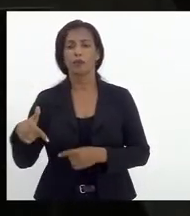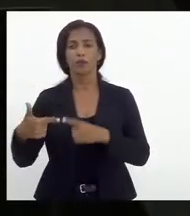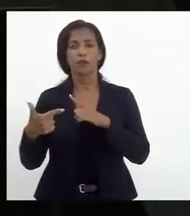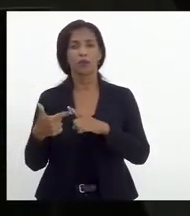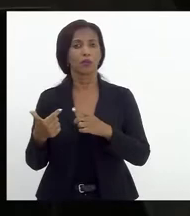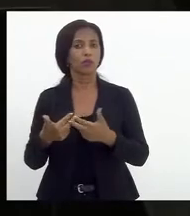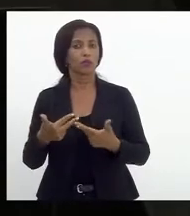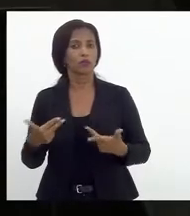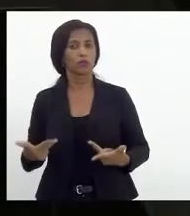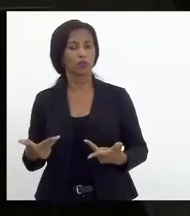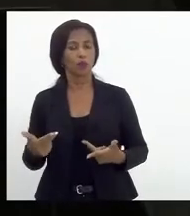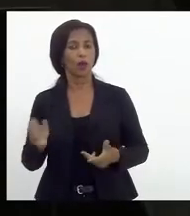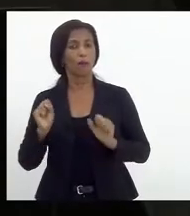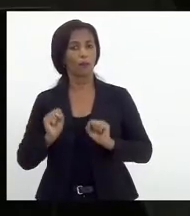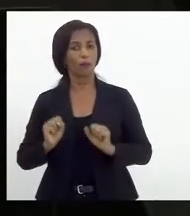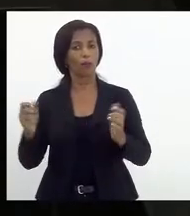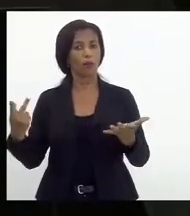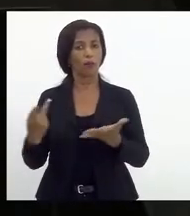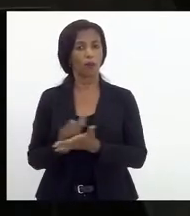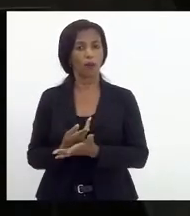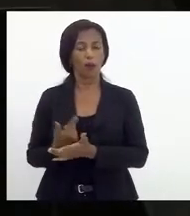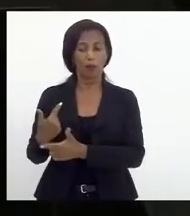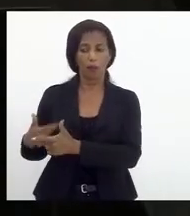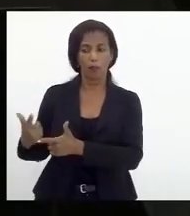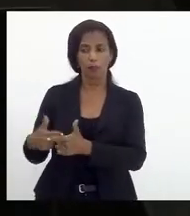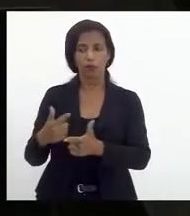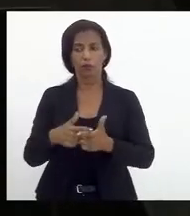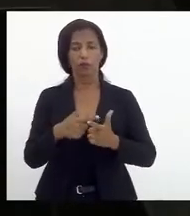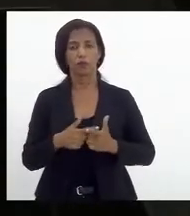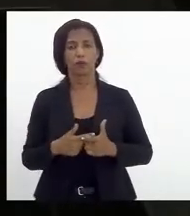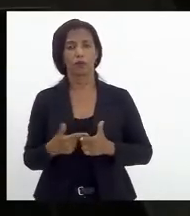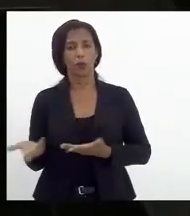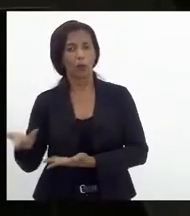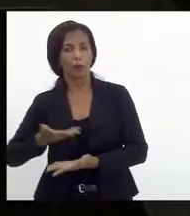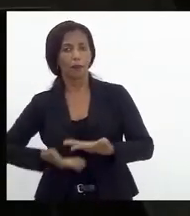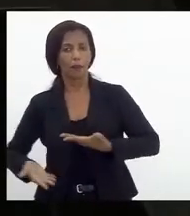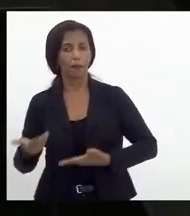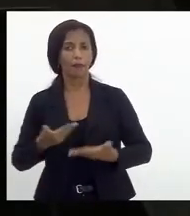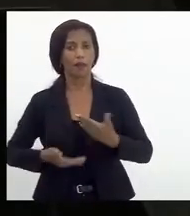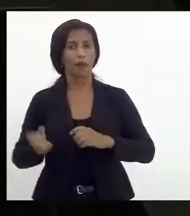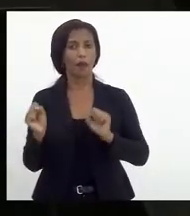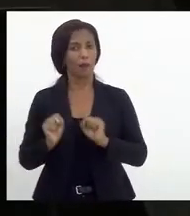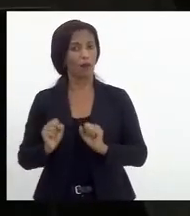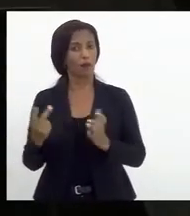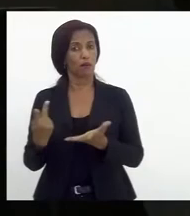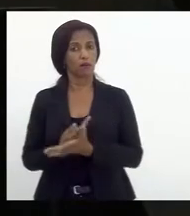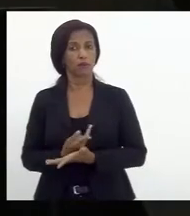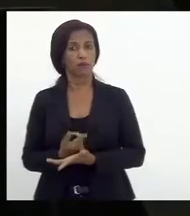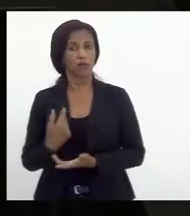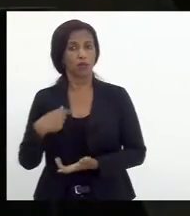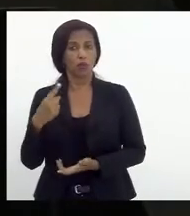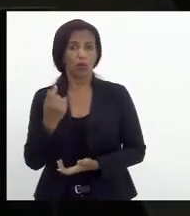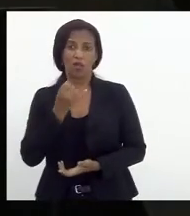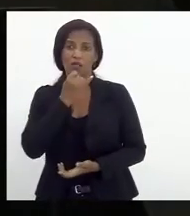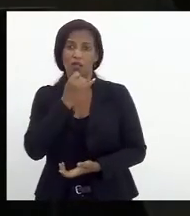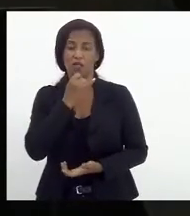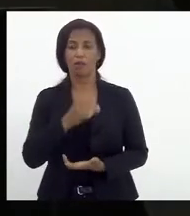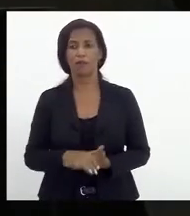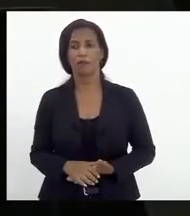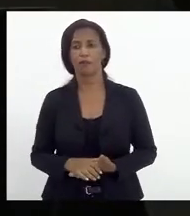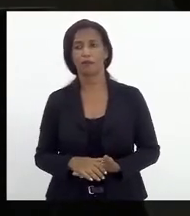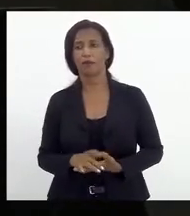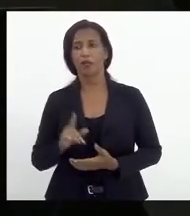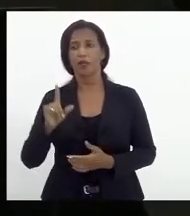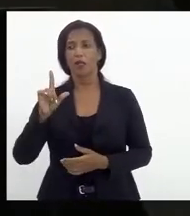quais eventuais situações de compartilhamento possam acontecer. Eu dou esse exemplo.